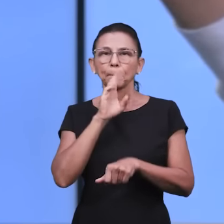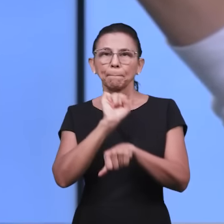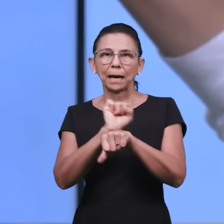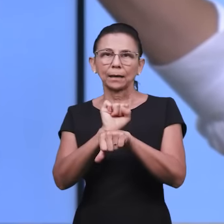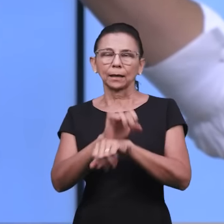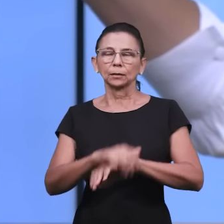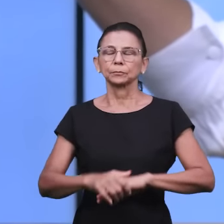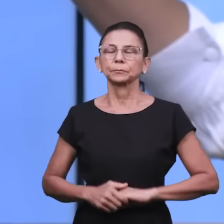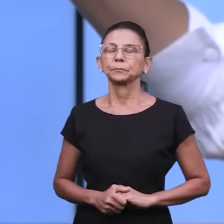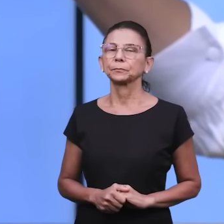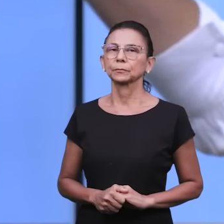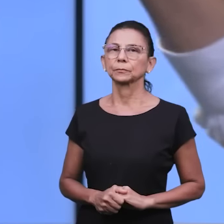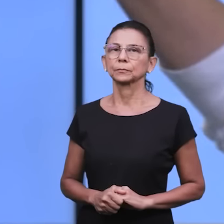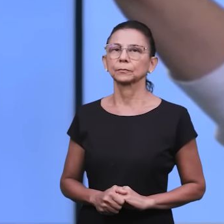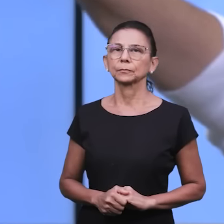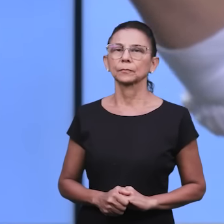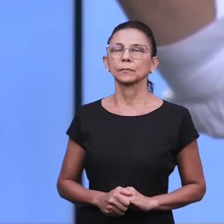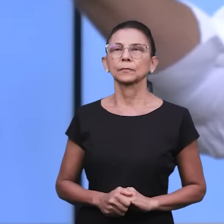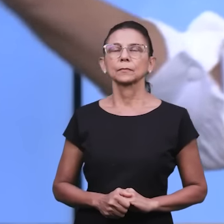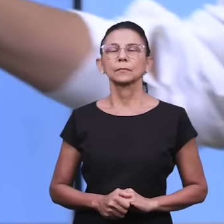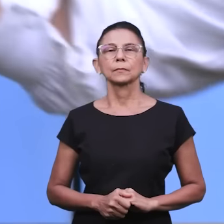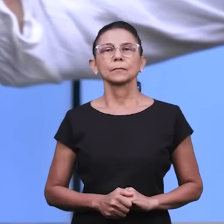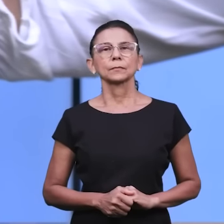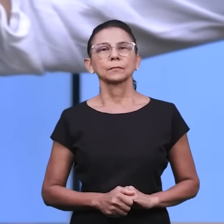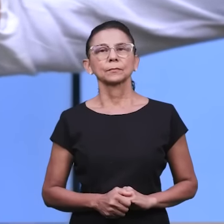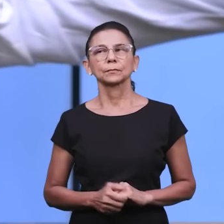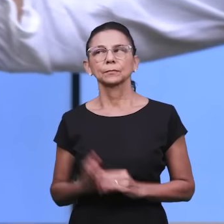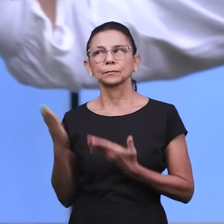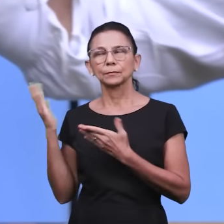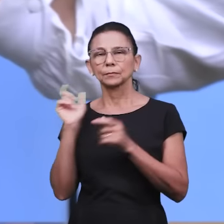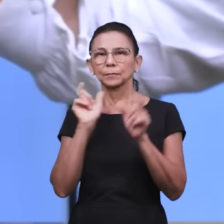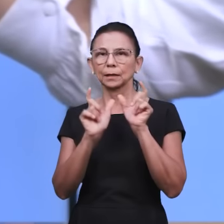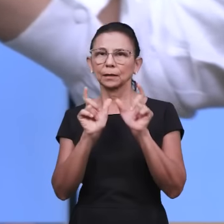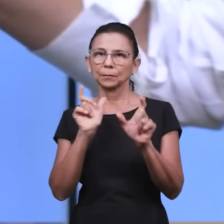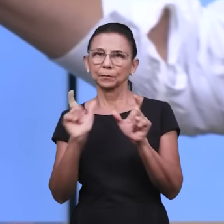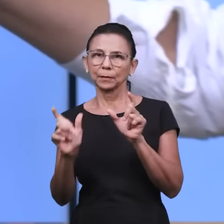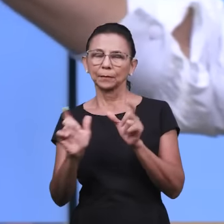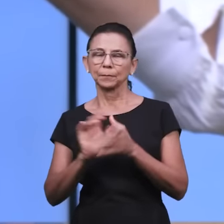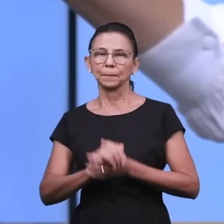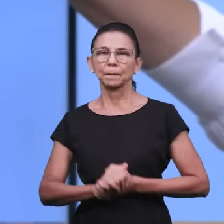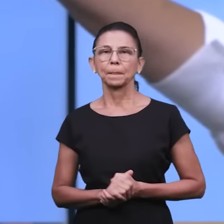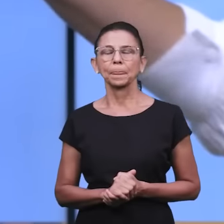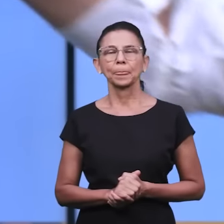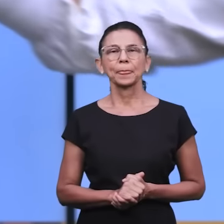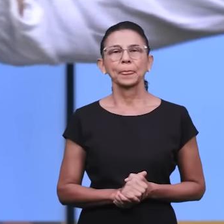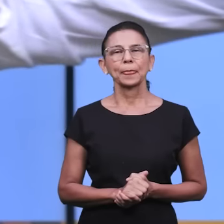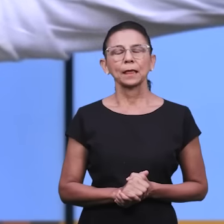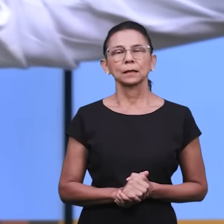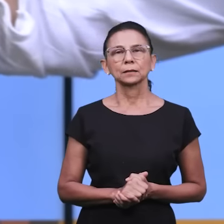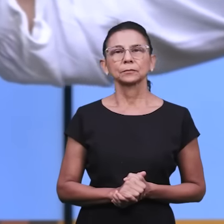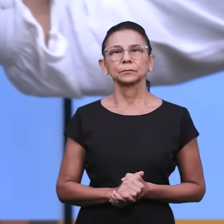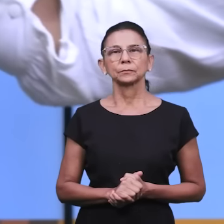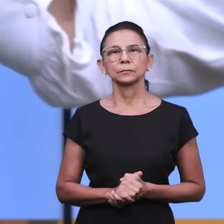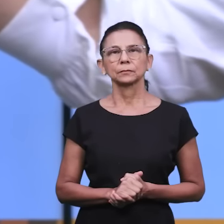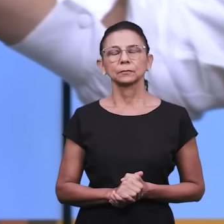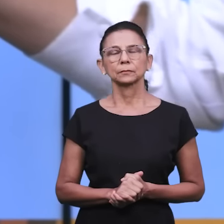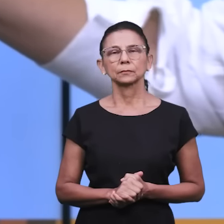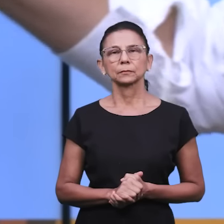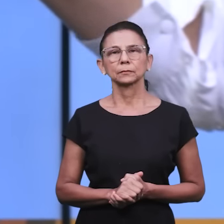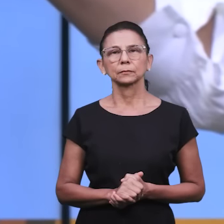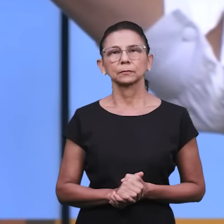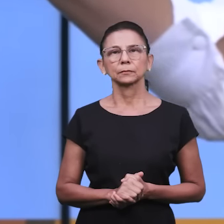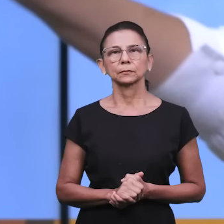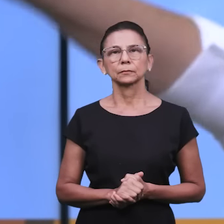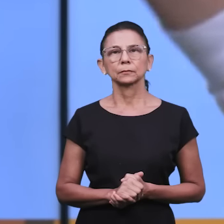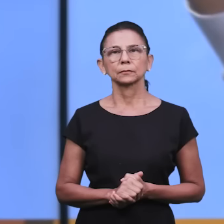É aquela parte que nós fazemos. Si, mi, fá, sol, tchá. Tchá, si, mi, fá, sol, tchá,